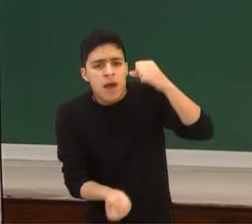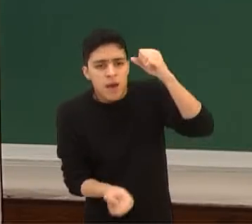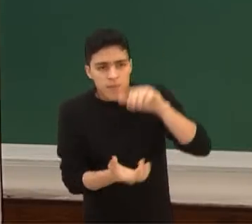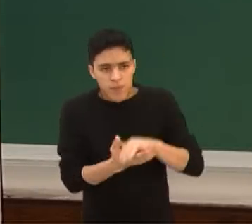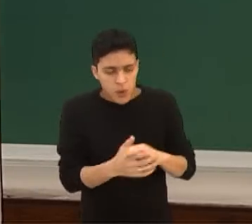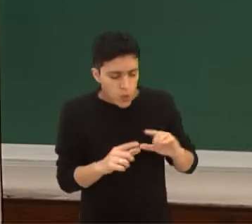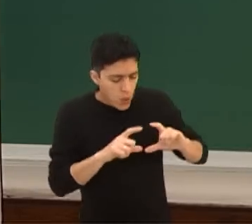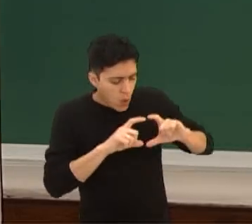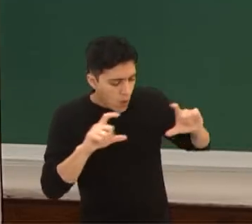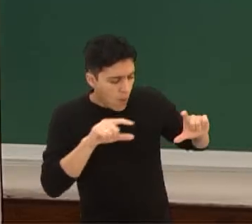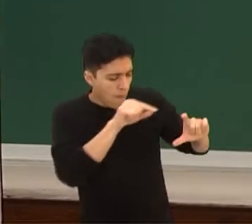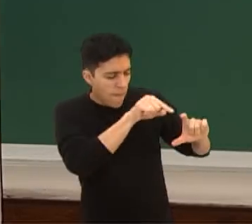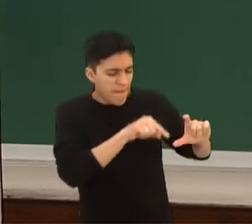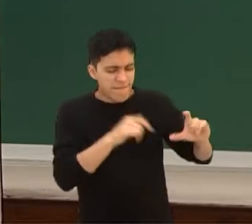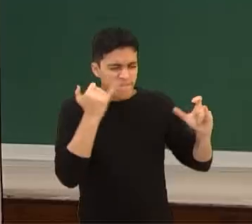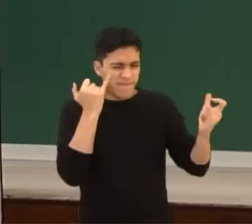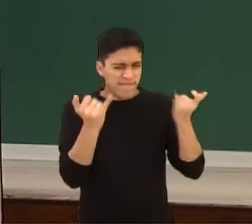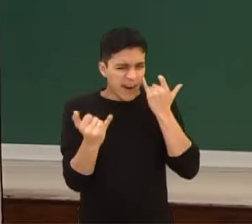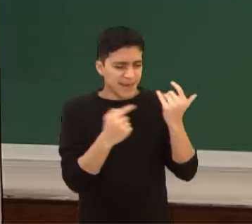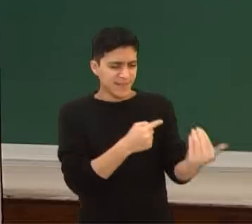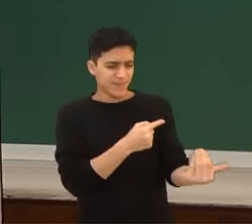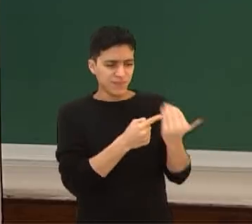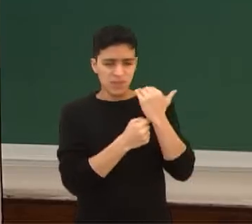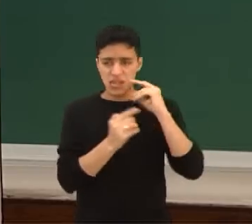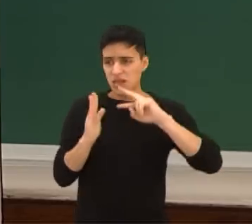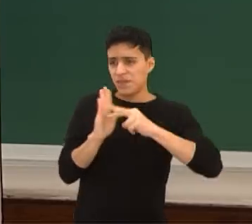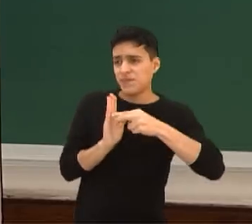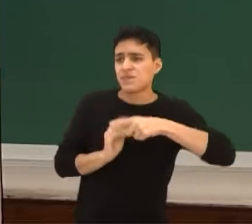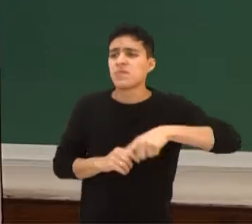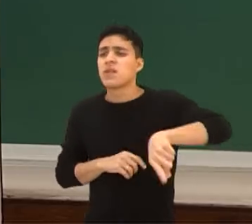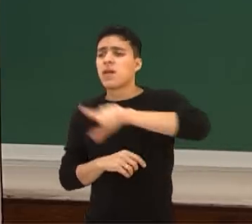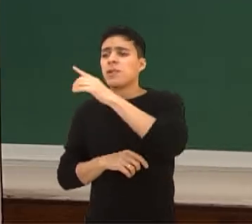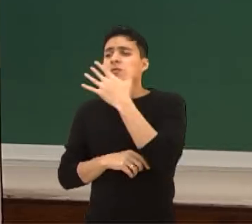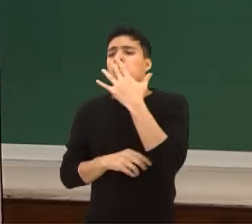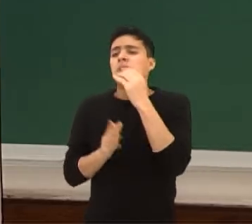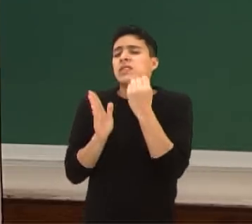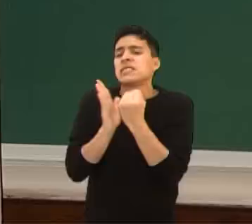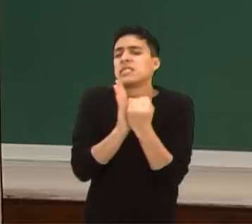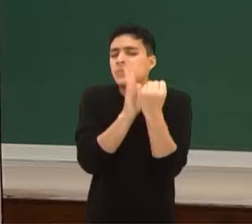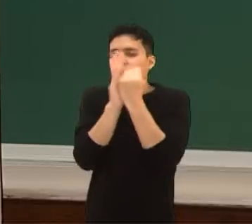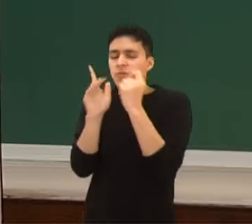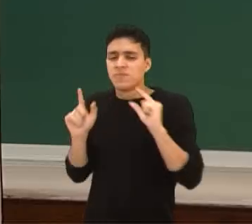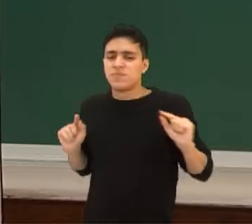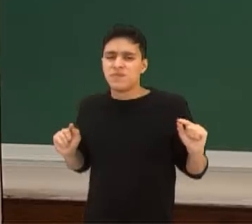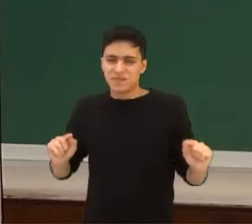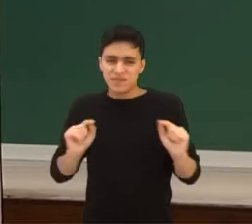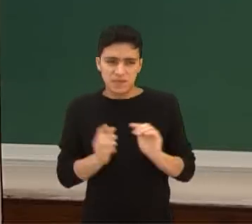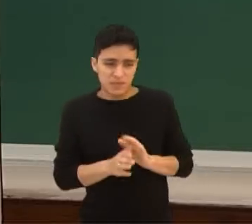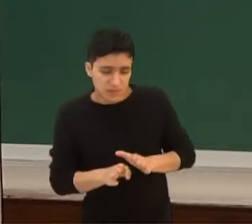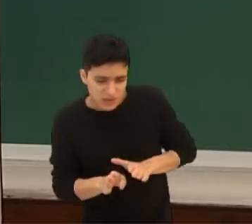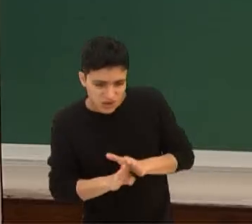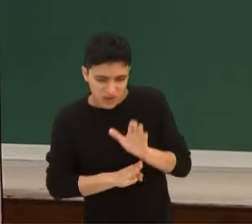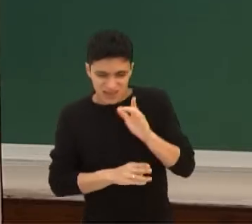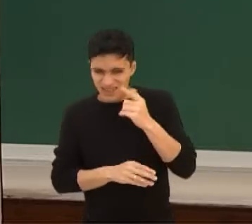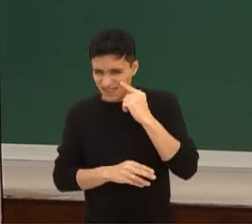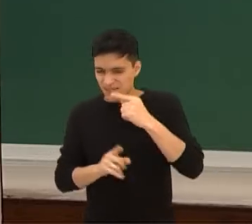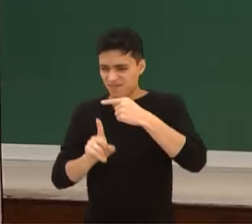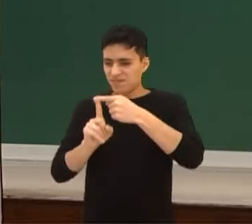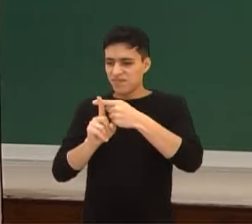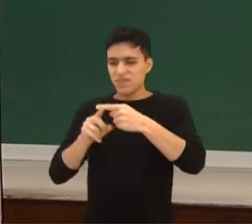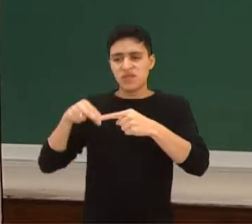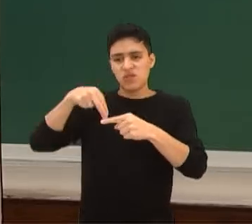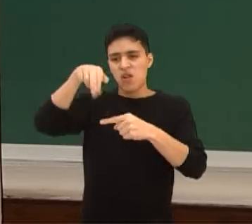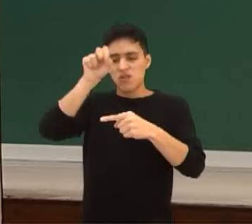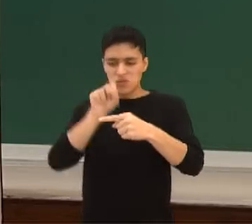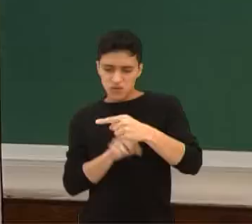aonde legenda do mapa nos traz significado das cores e símbolos utilizados. Nós temos a orientação, que indica qual é a porção